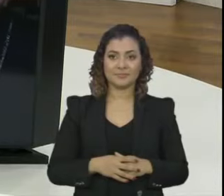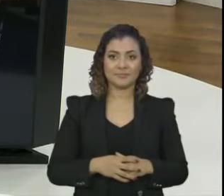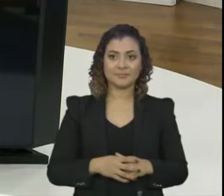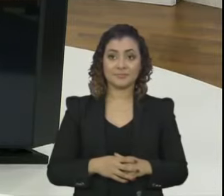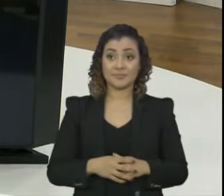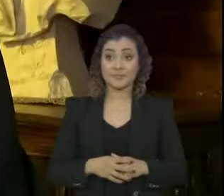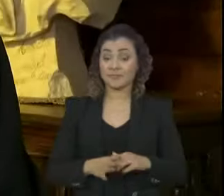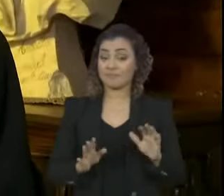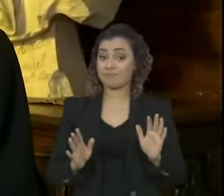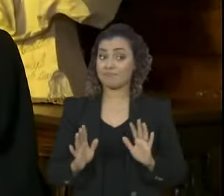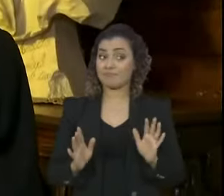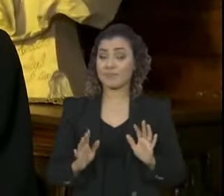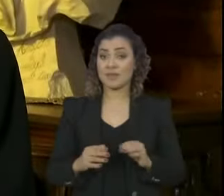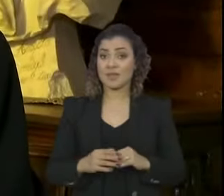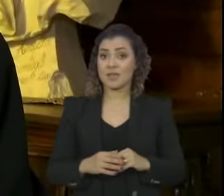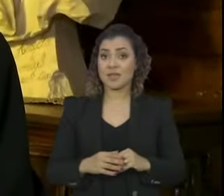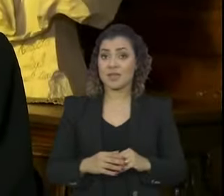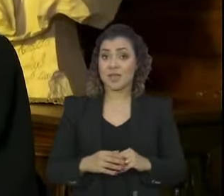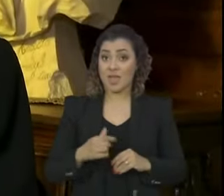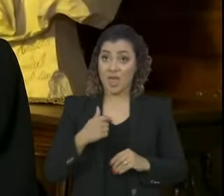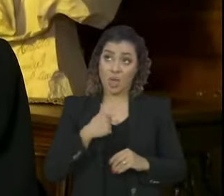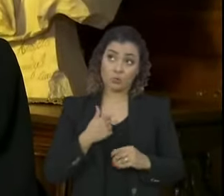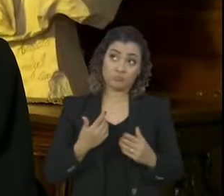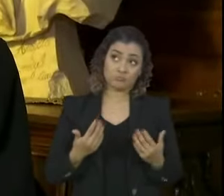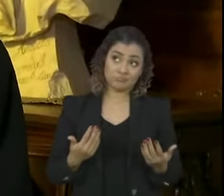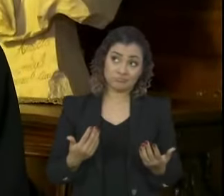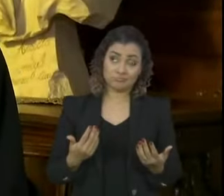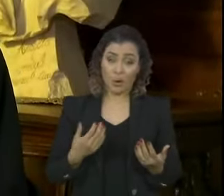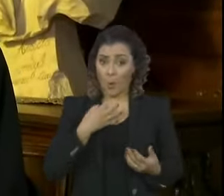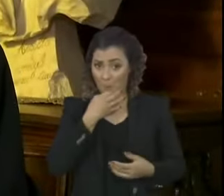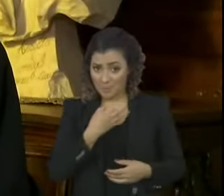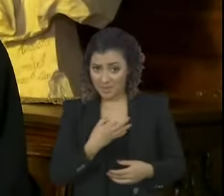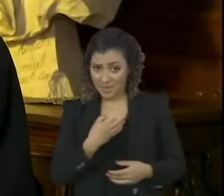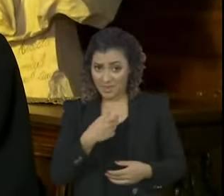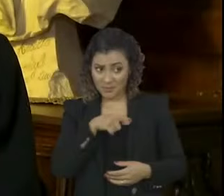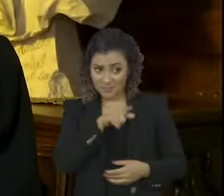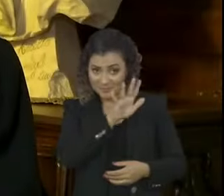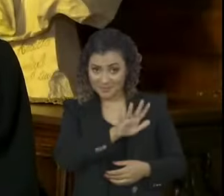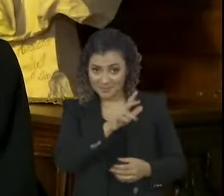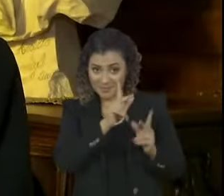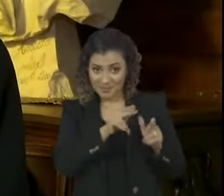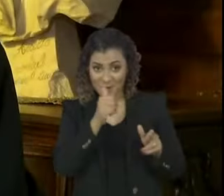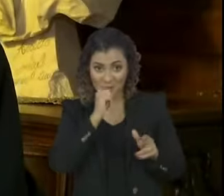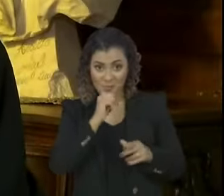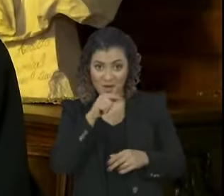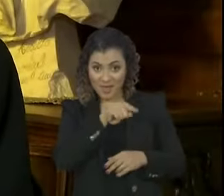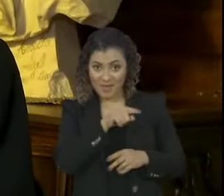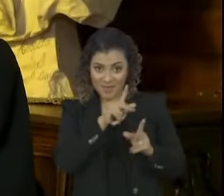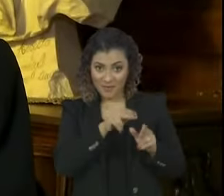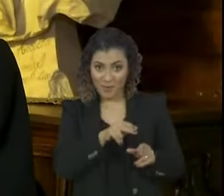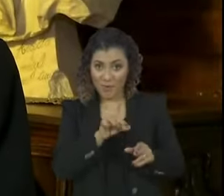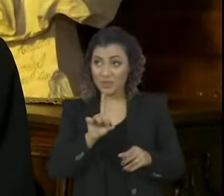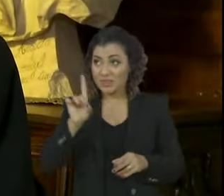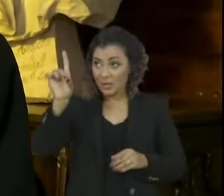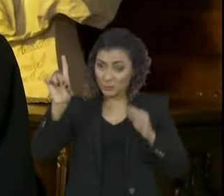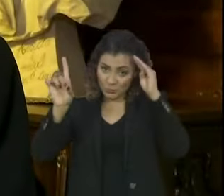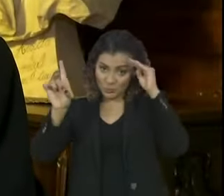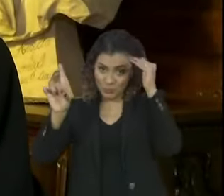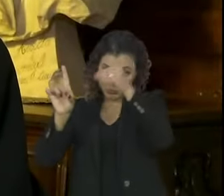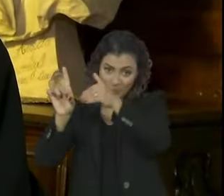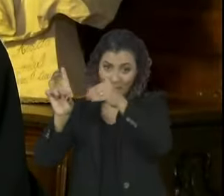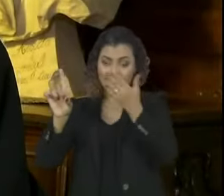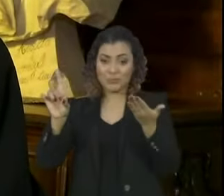Eu não eu não eu não adoto fui essa interpretação de atribuir a Deus